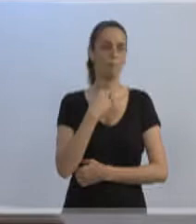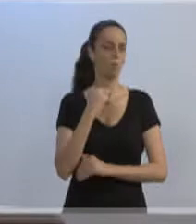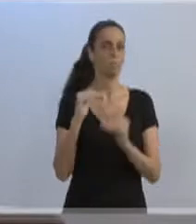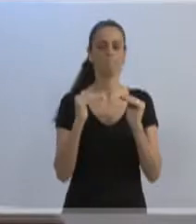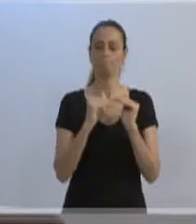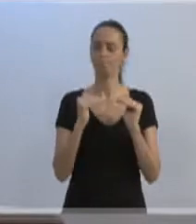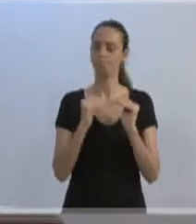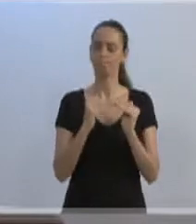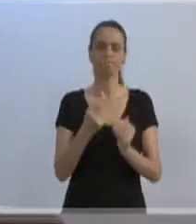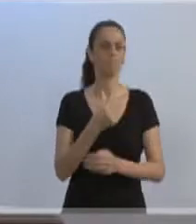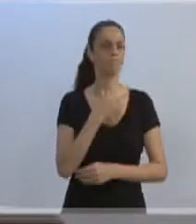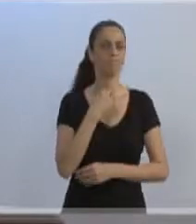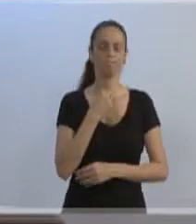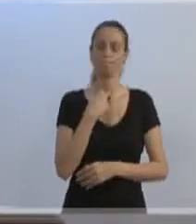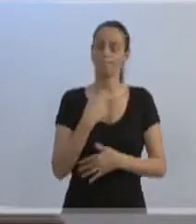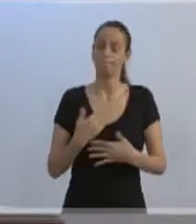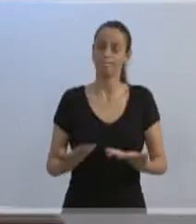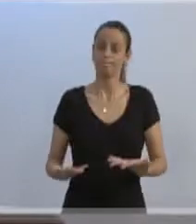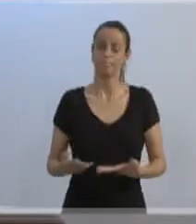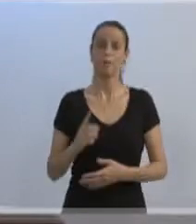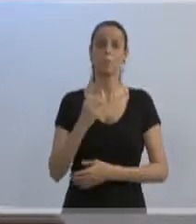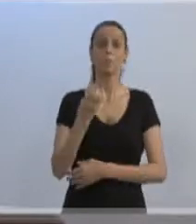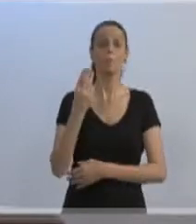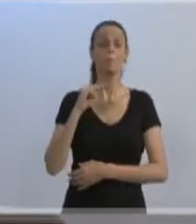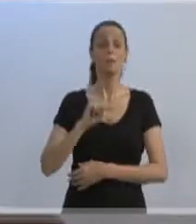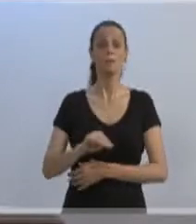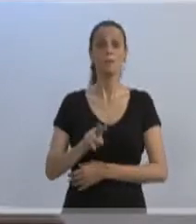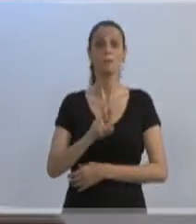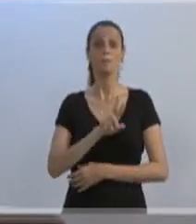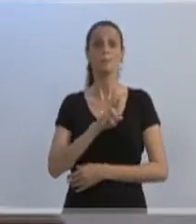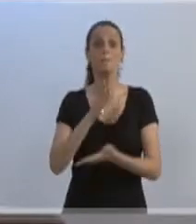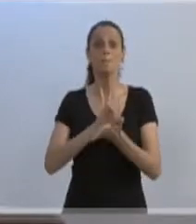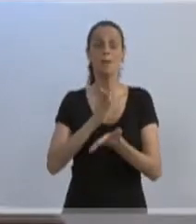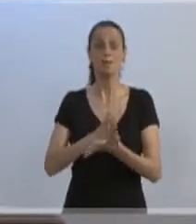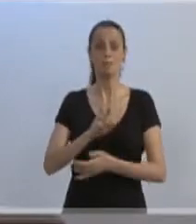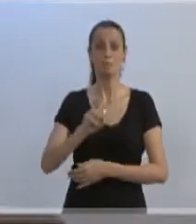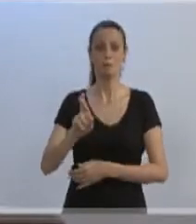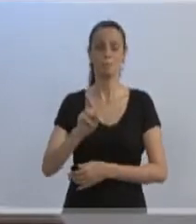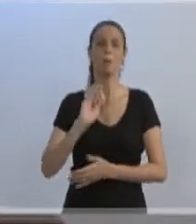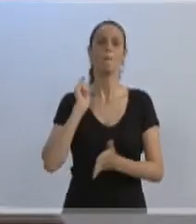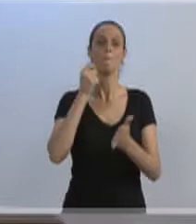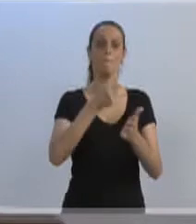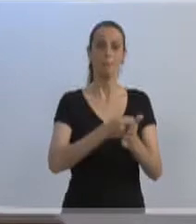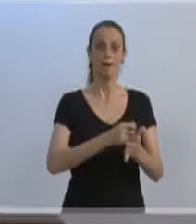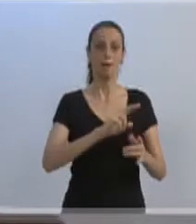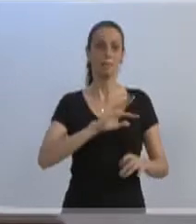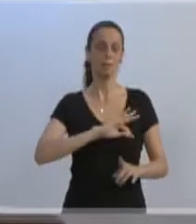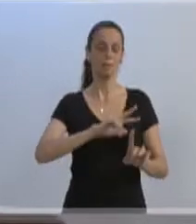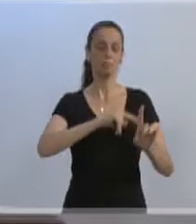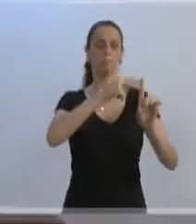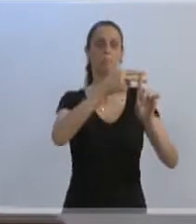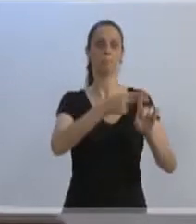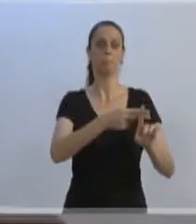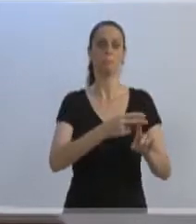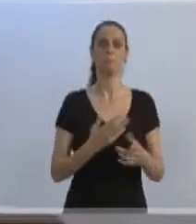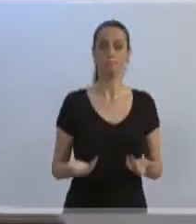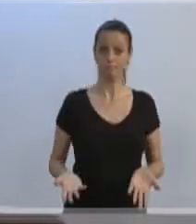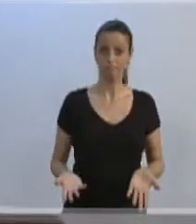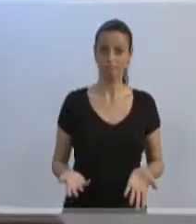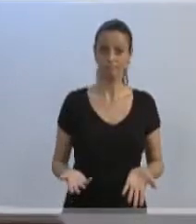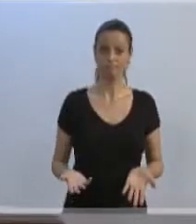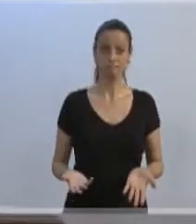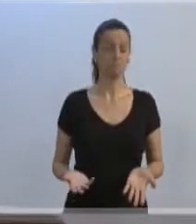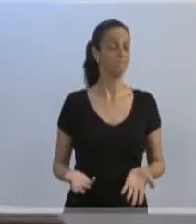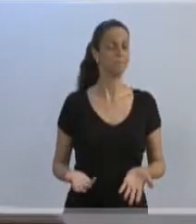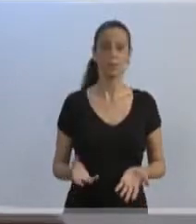isso infelizmente são um milhão e meio de mas o gasto com o fg o que seja fgc e não